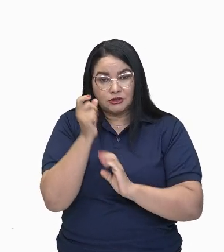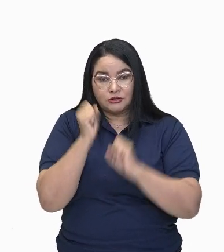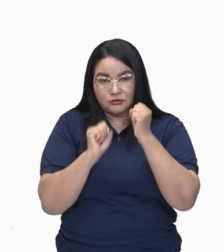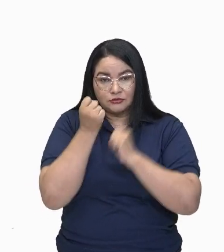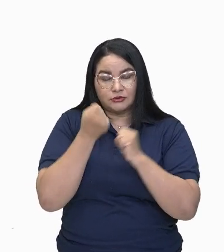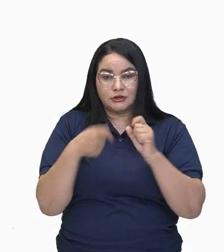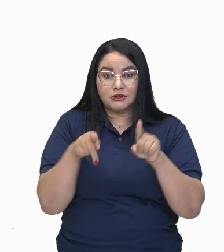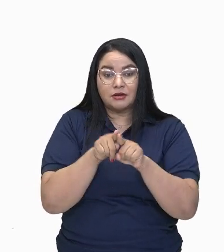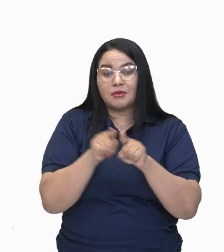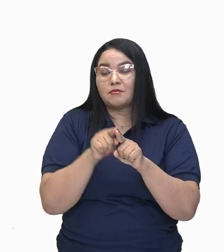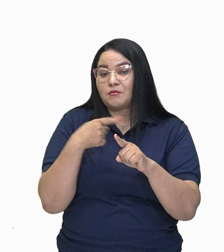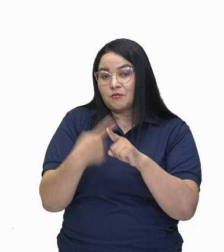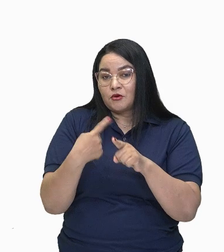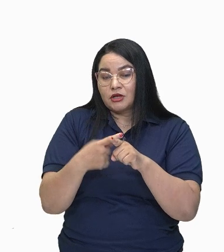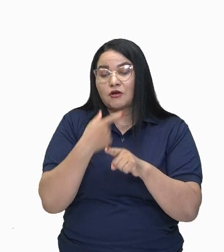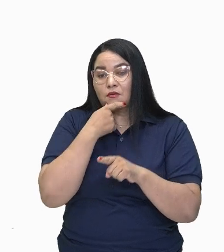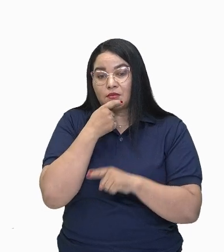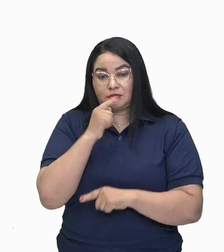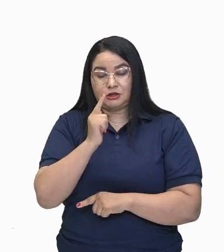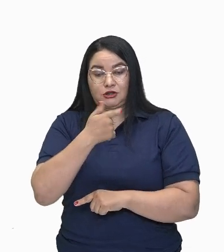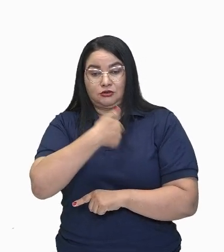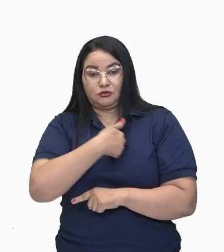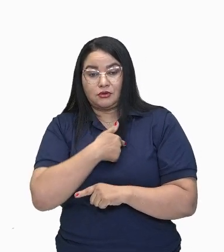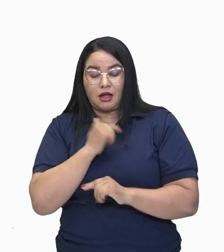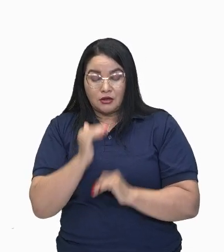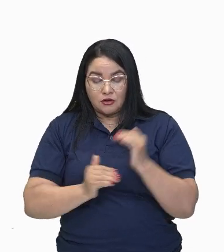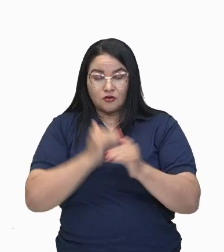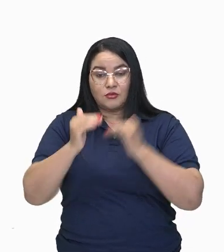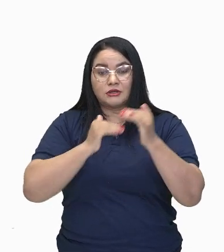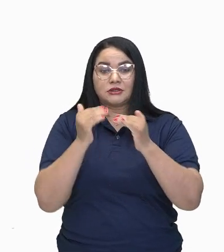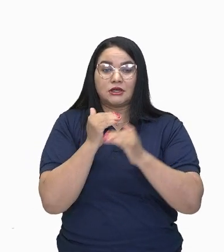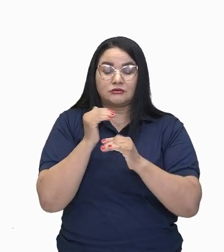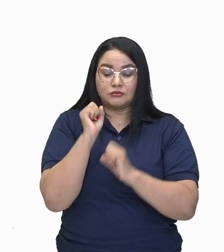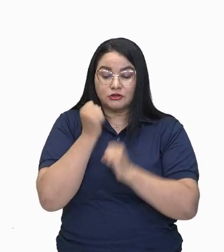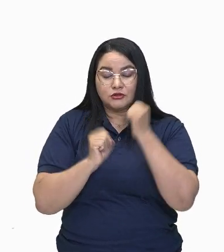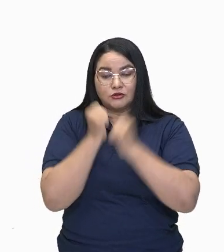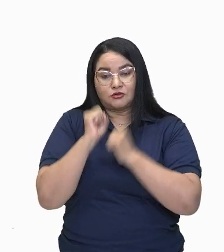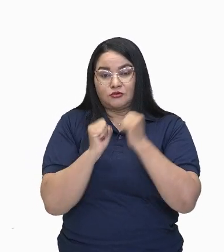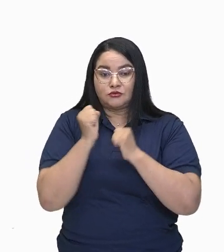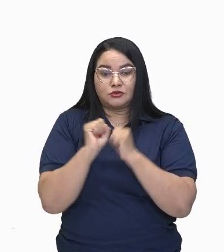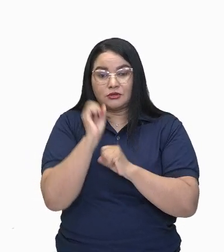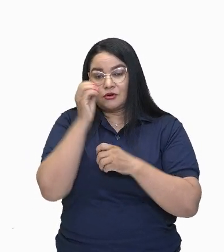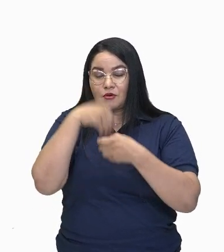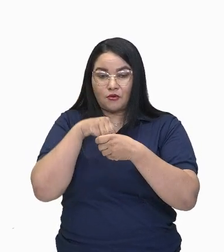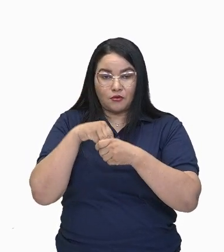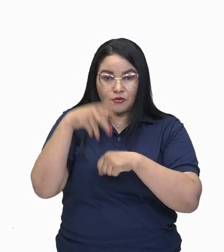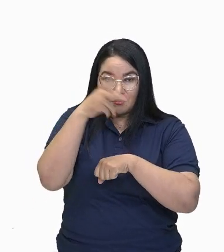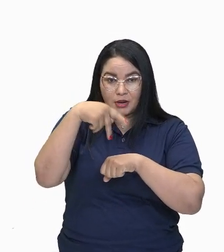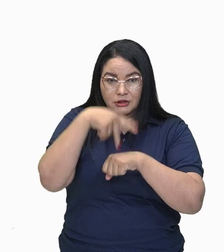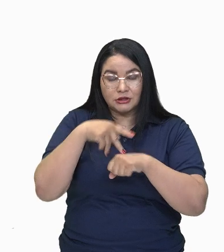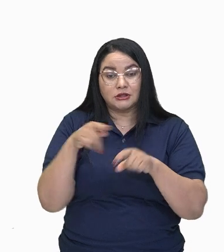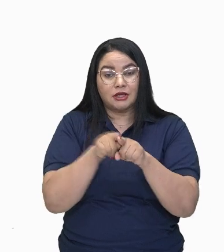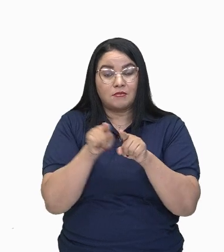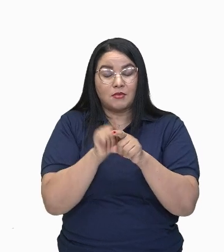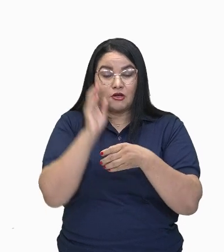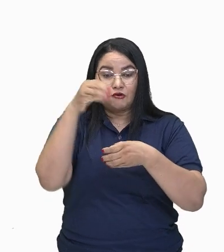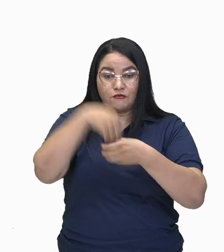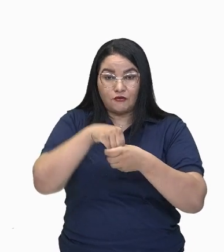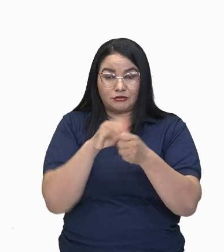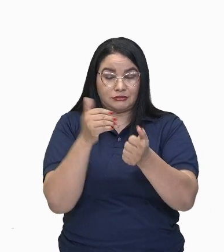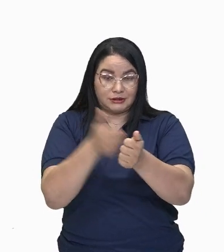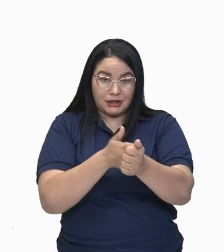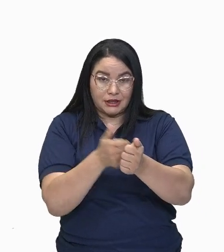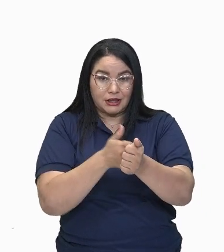industrializar o país. Getúlio Vargas vai trazer esse processo de industrialização. E o voto secreto e o